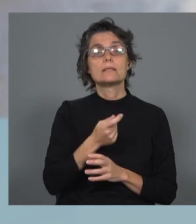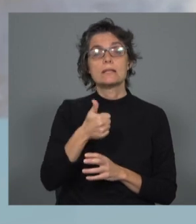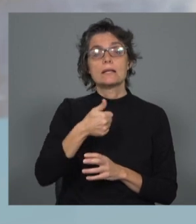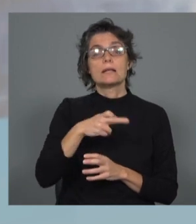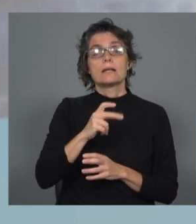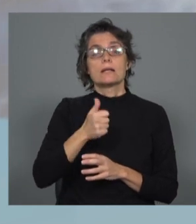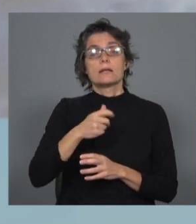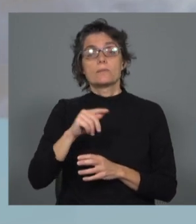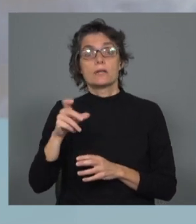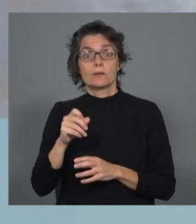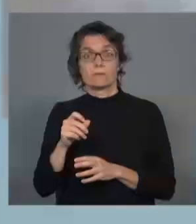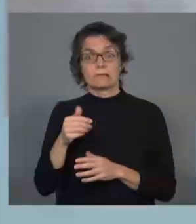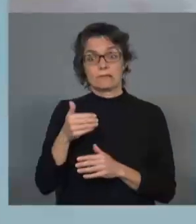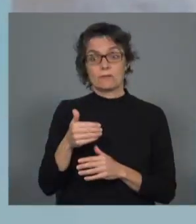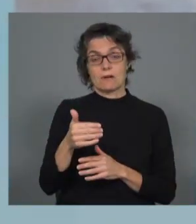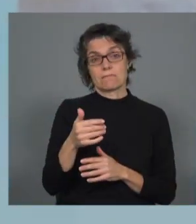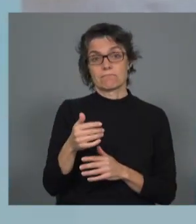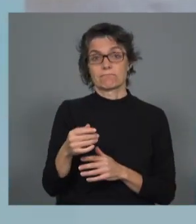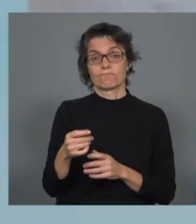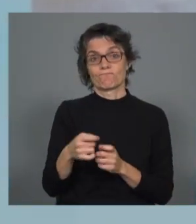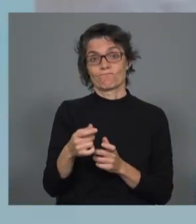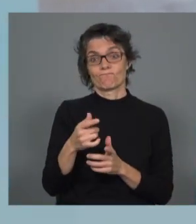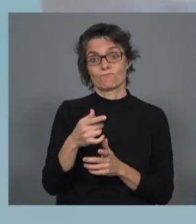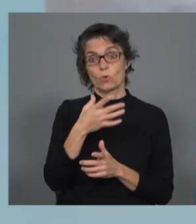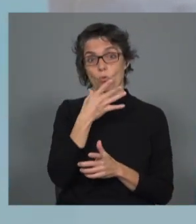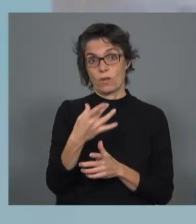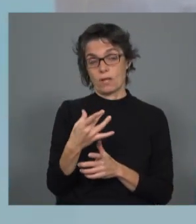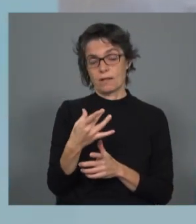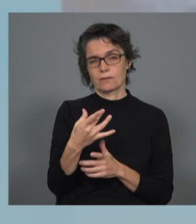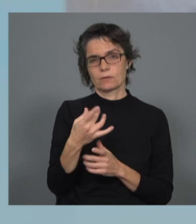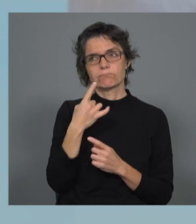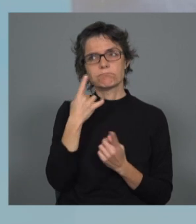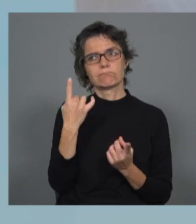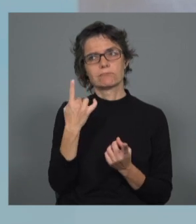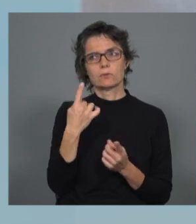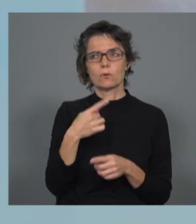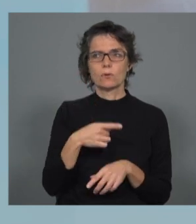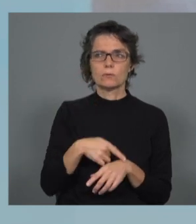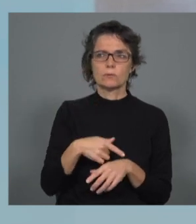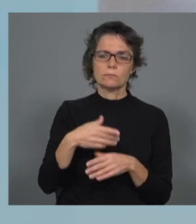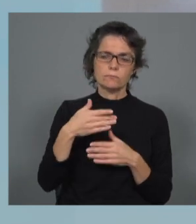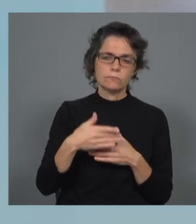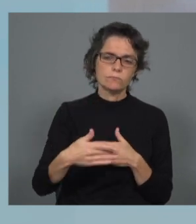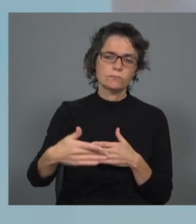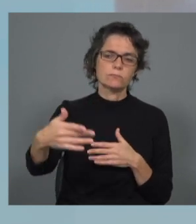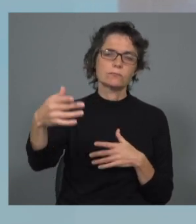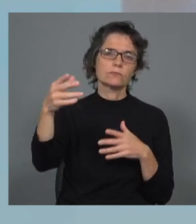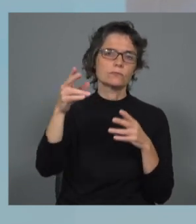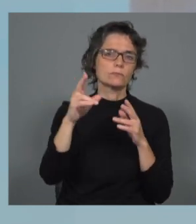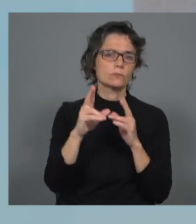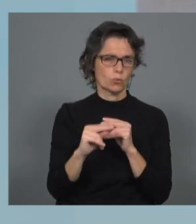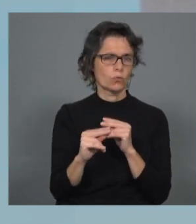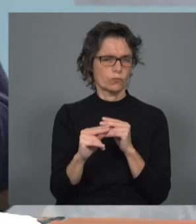preparação do Natal, não é? Já próximos do Natal, o anúncio de um tempo novo, de uma nova enfim, do novo tempo. Sim, aqui